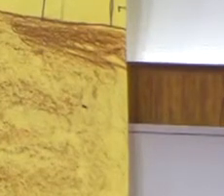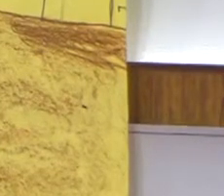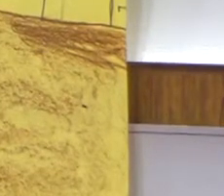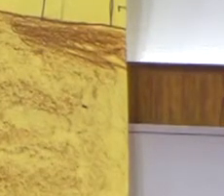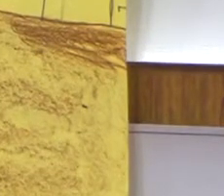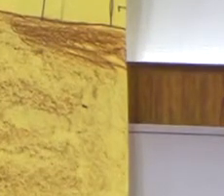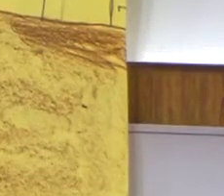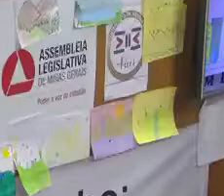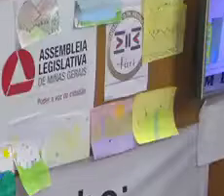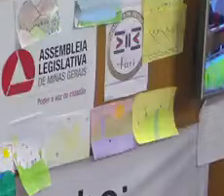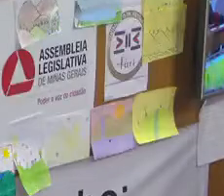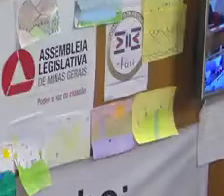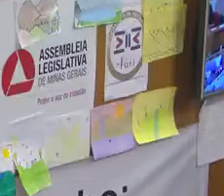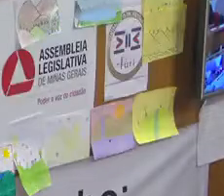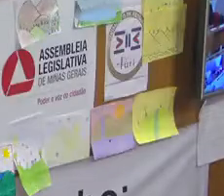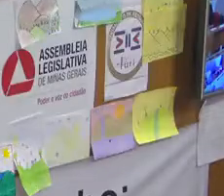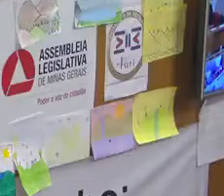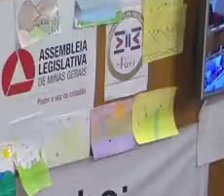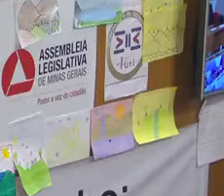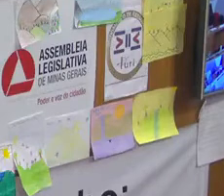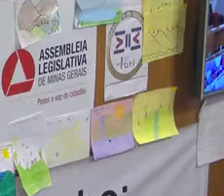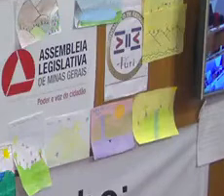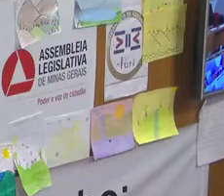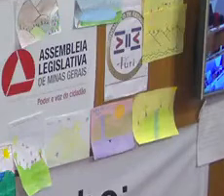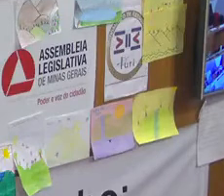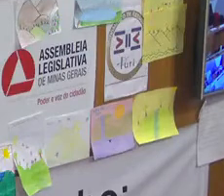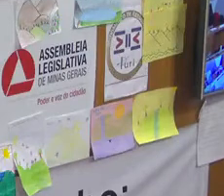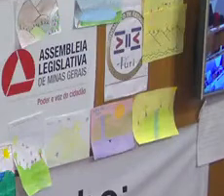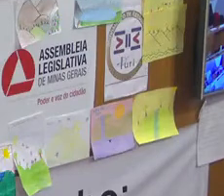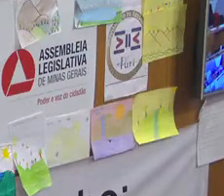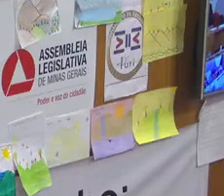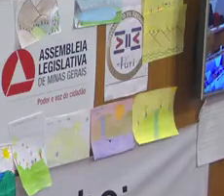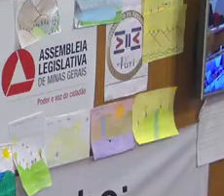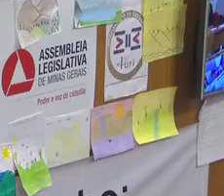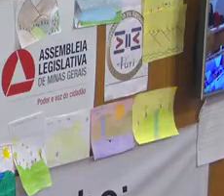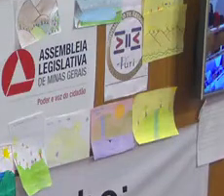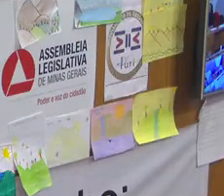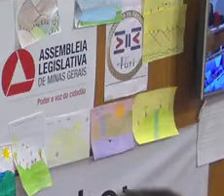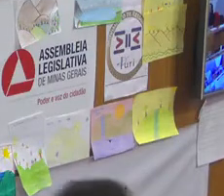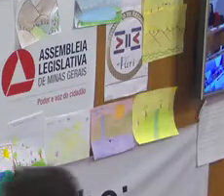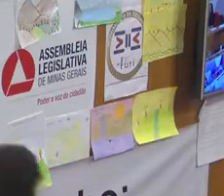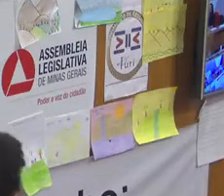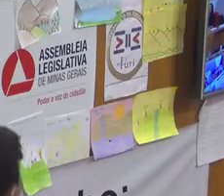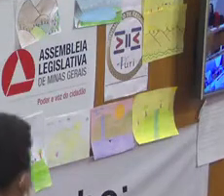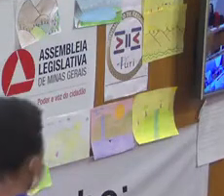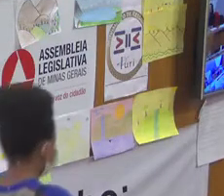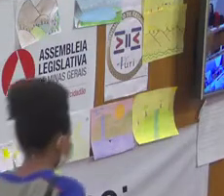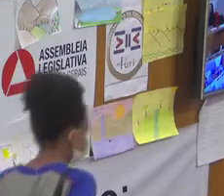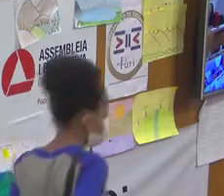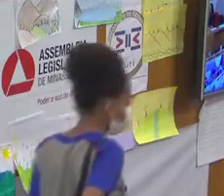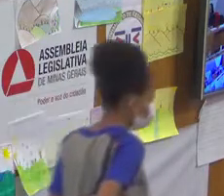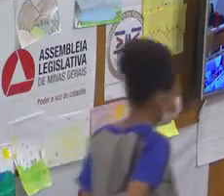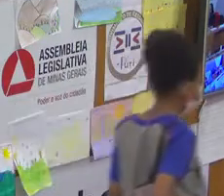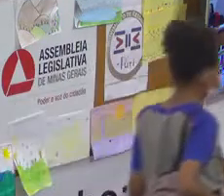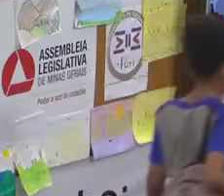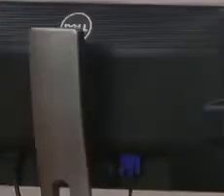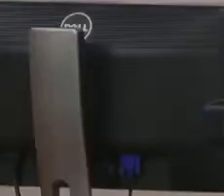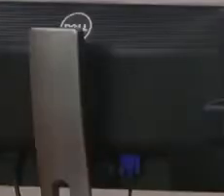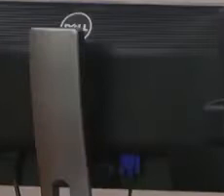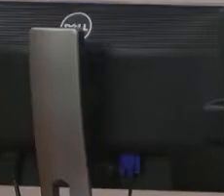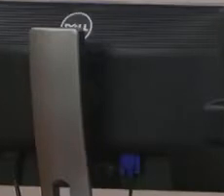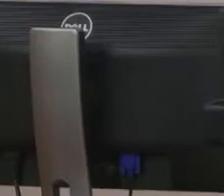de Exposições da segunda mesa de trabalho passamos a palavra o senhor Luiz Otávio milagres de Assis